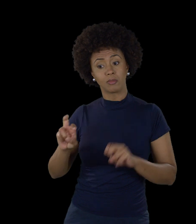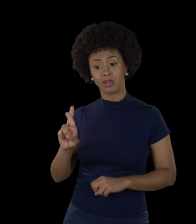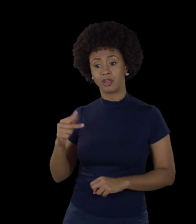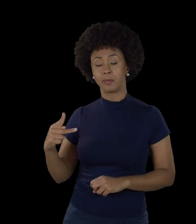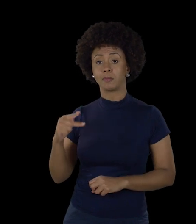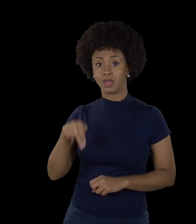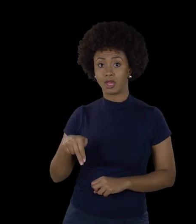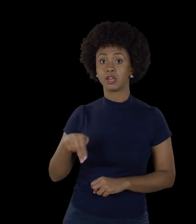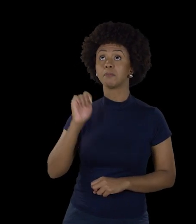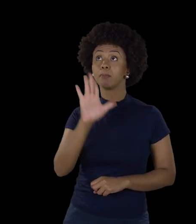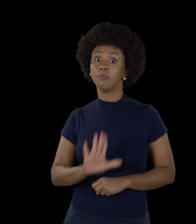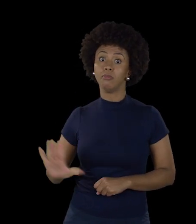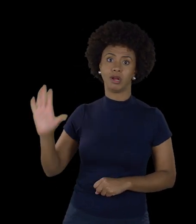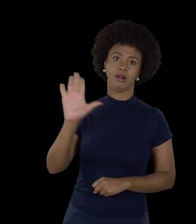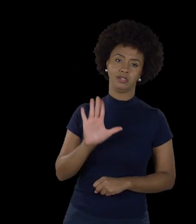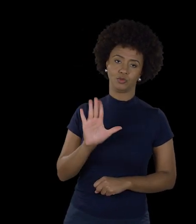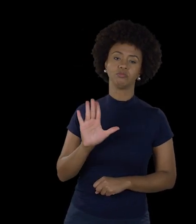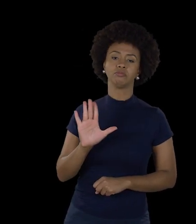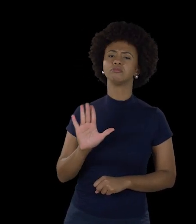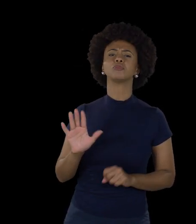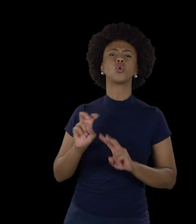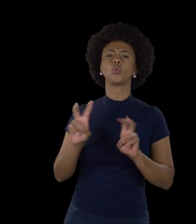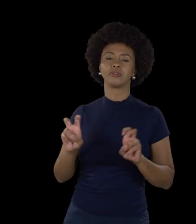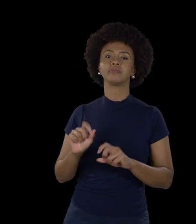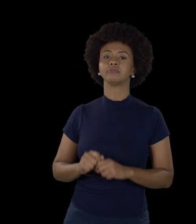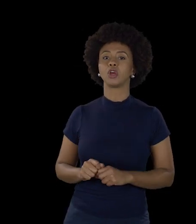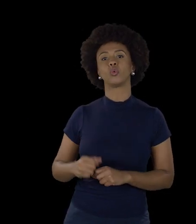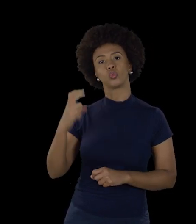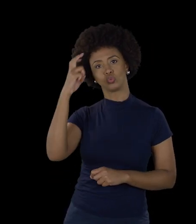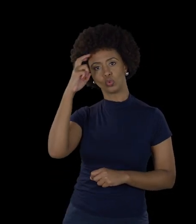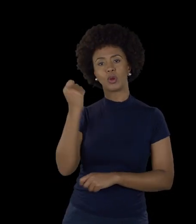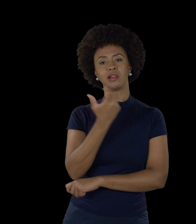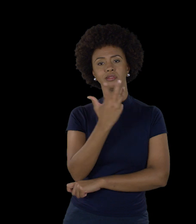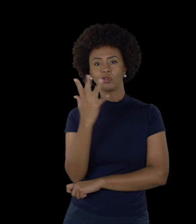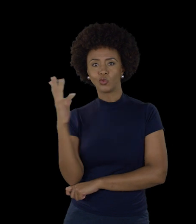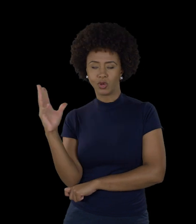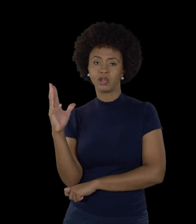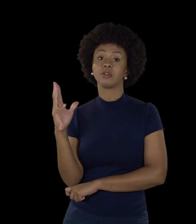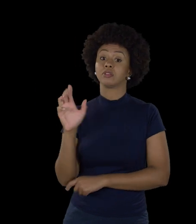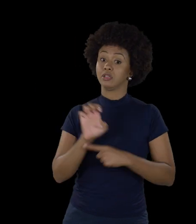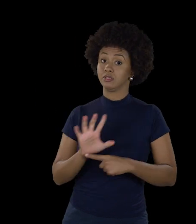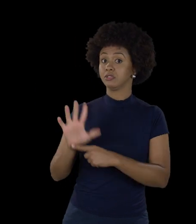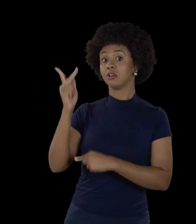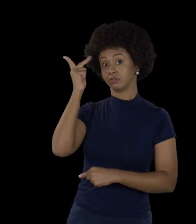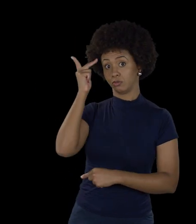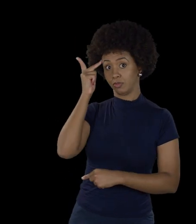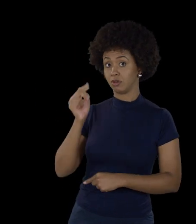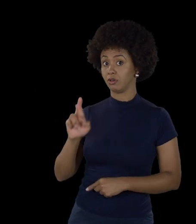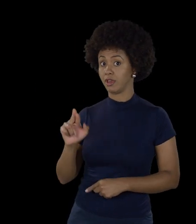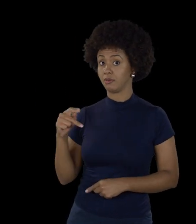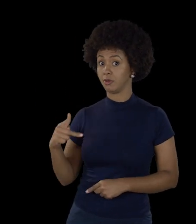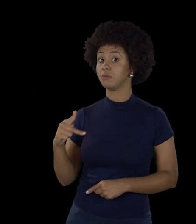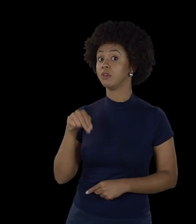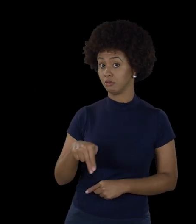primeiro projeto foi o Cultura e Natureza das RPPNs do estado de São Paulo. Na ocasião, a